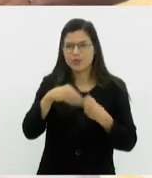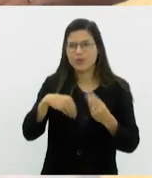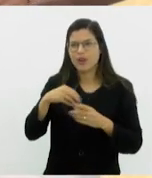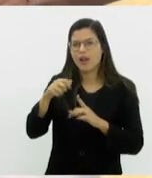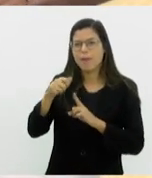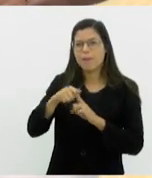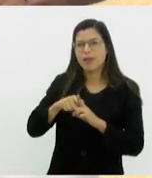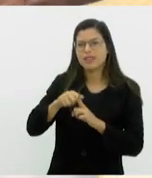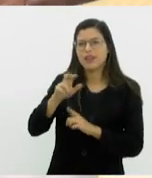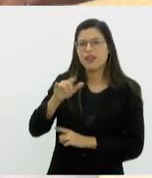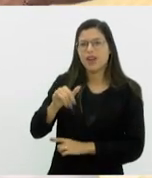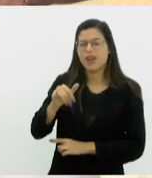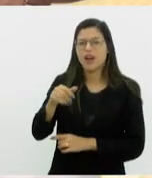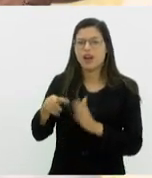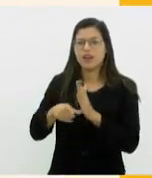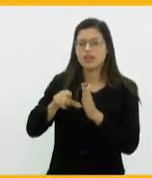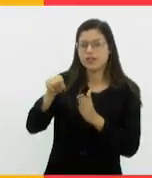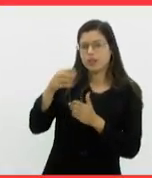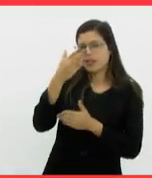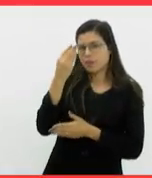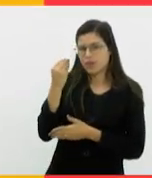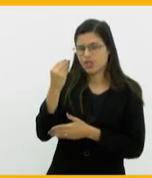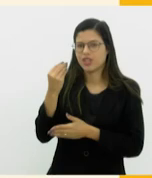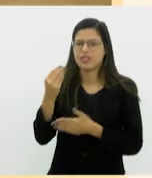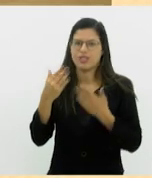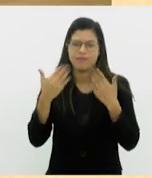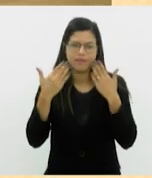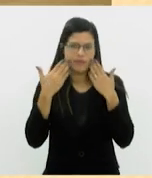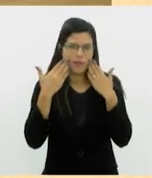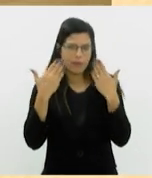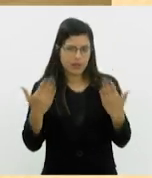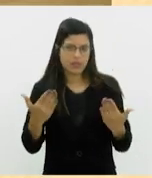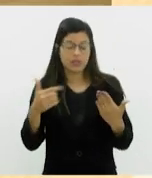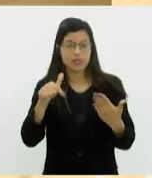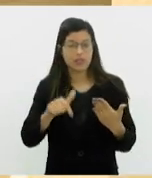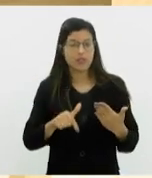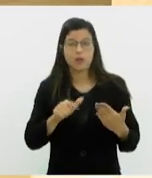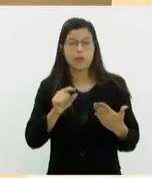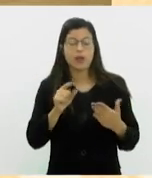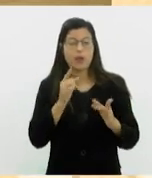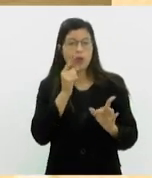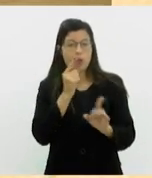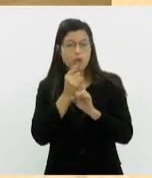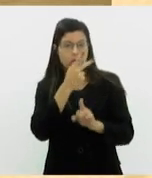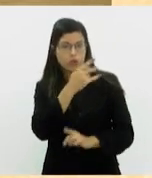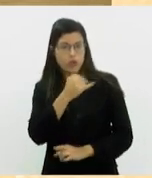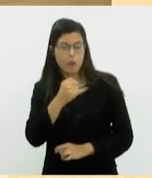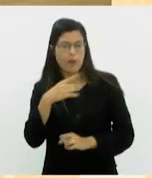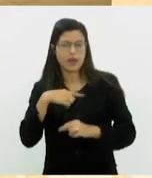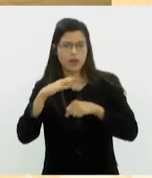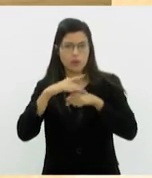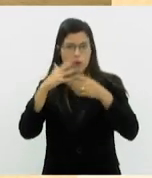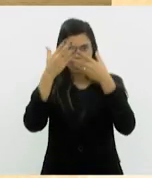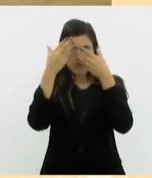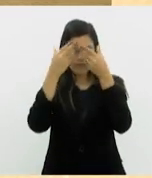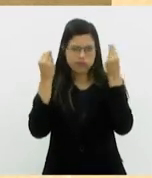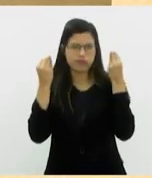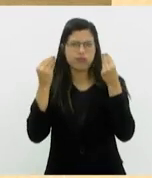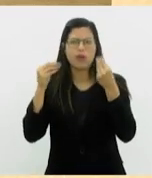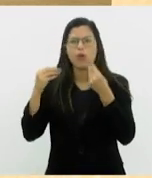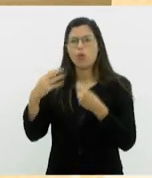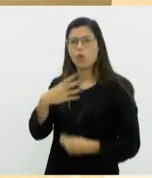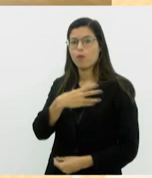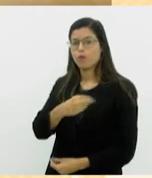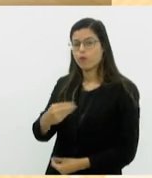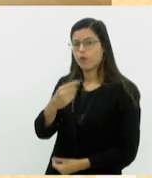Você Me Esqueça se apresenta no Teatro Fashion Mall. O espetáculo retrata o reencontro de um pai acometido pelo Alzheimer com seu filho, de quem